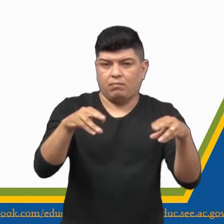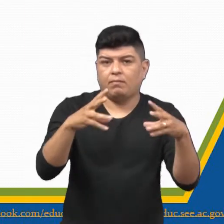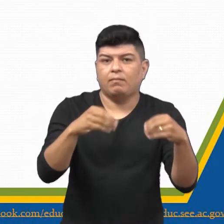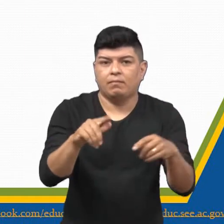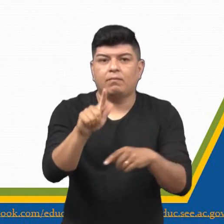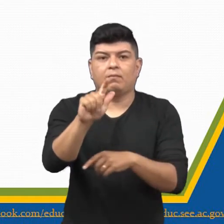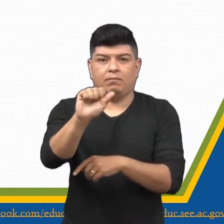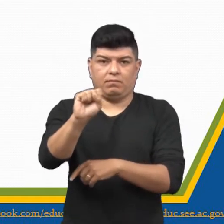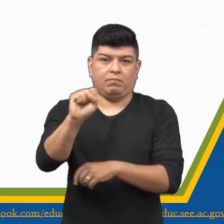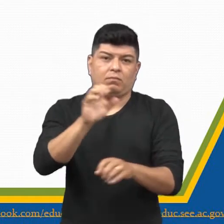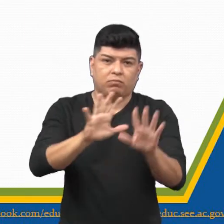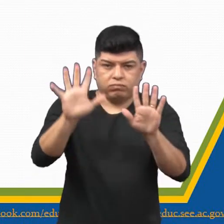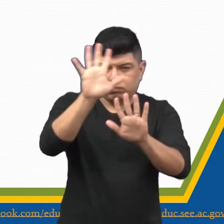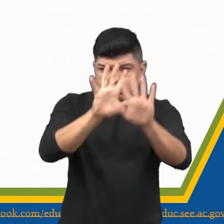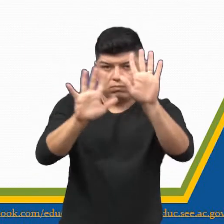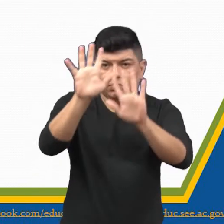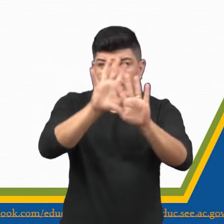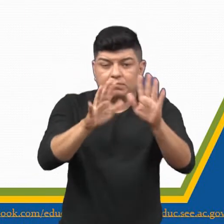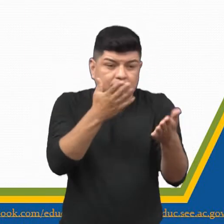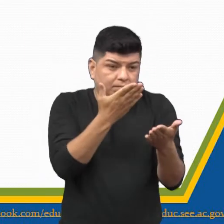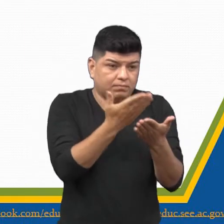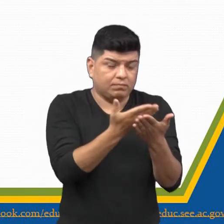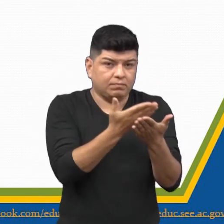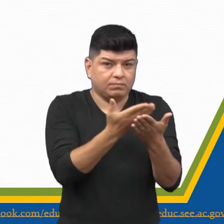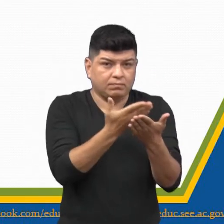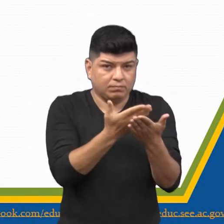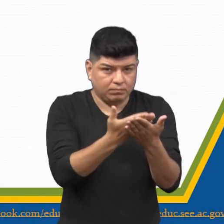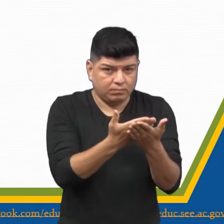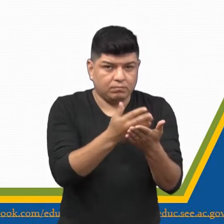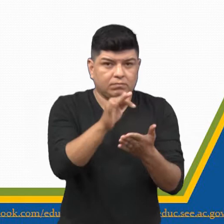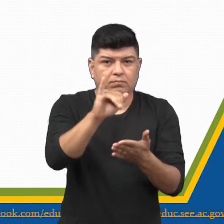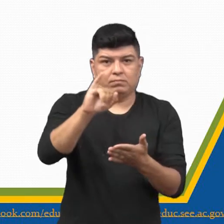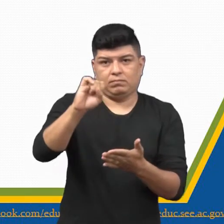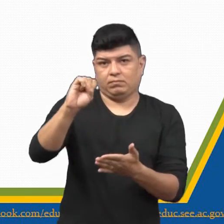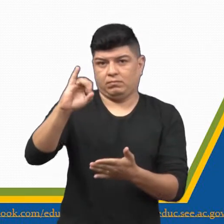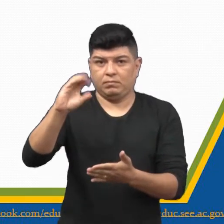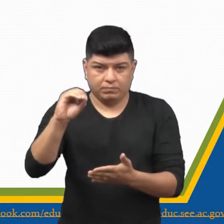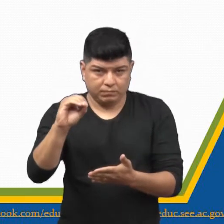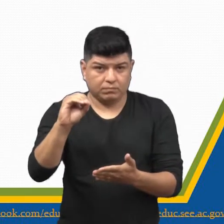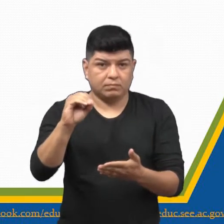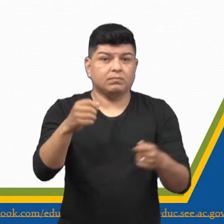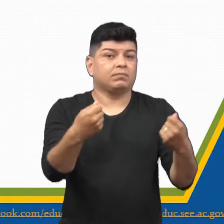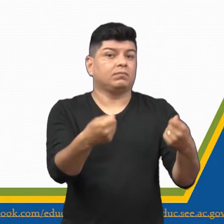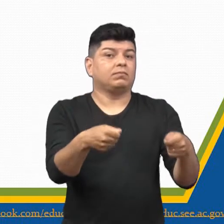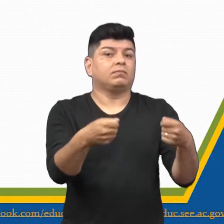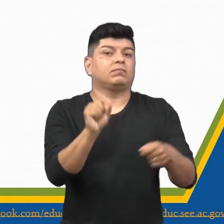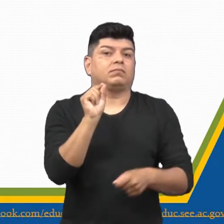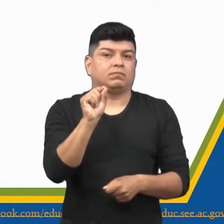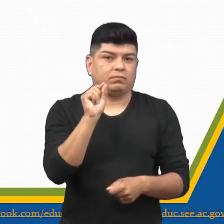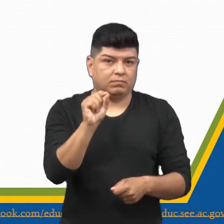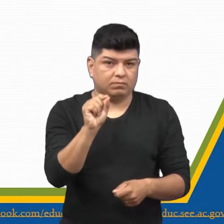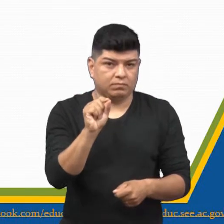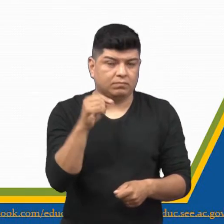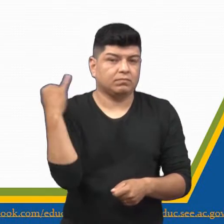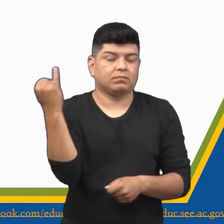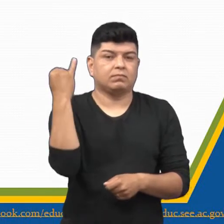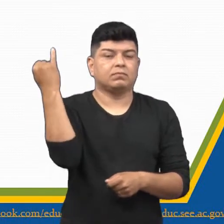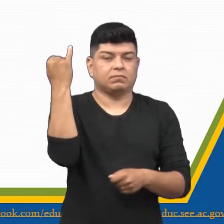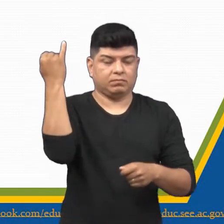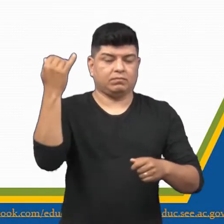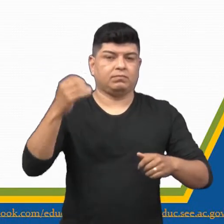gasoso. Para estudar esse estado físico, precisamos levar em consideração as seguintes